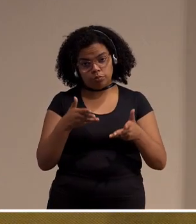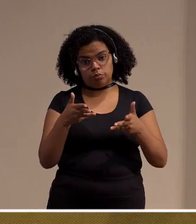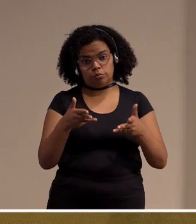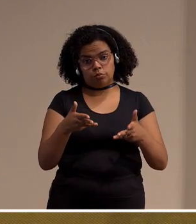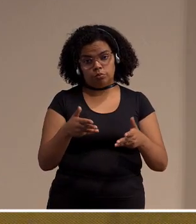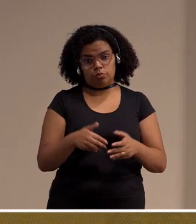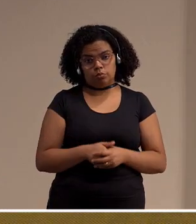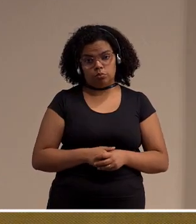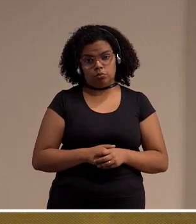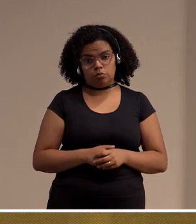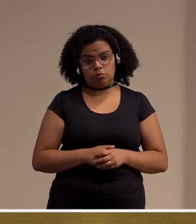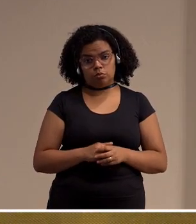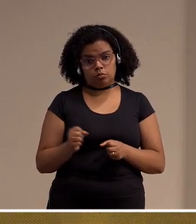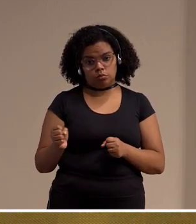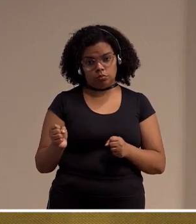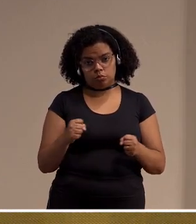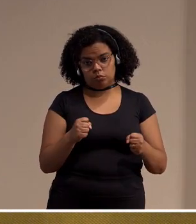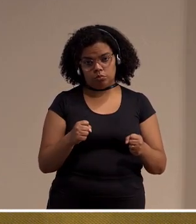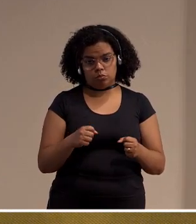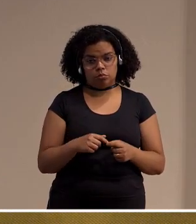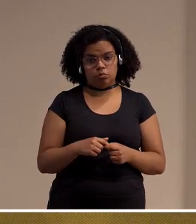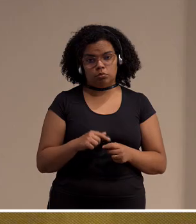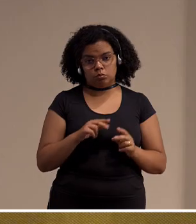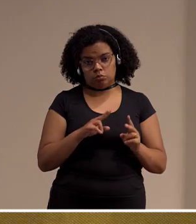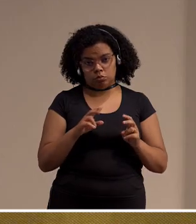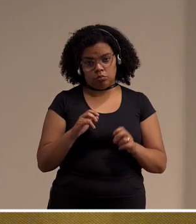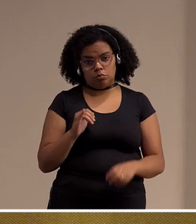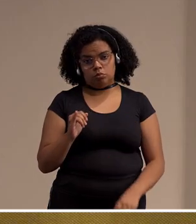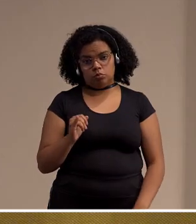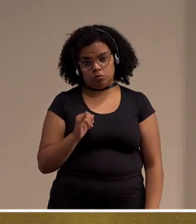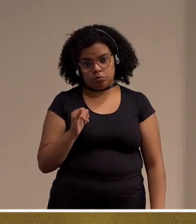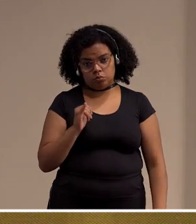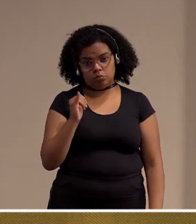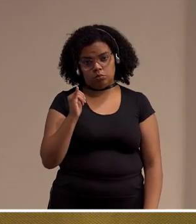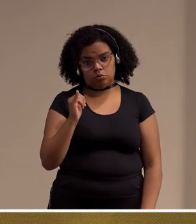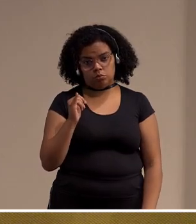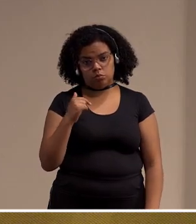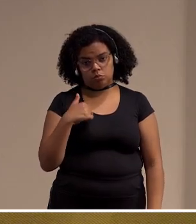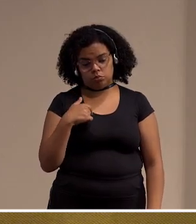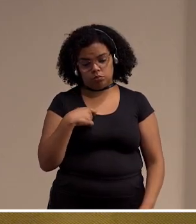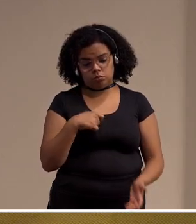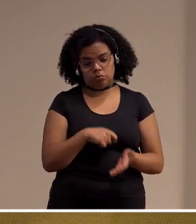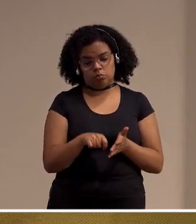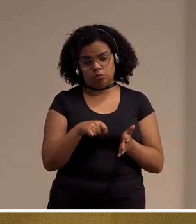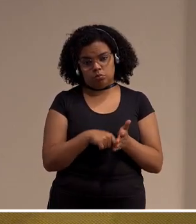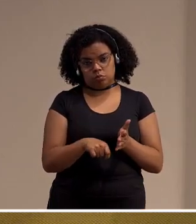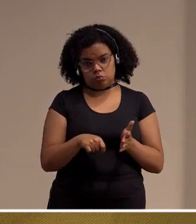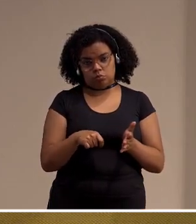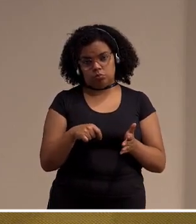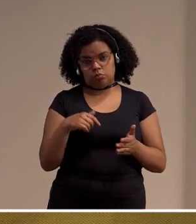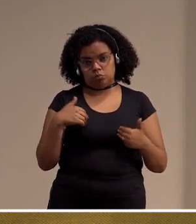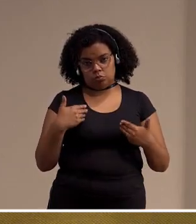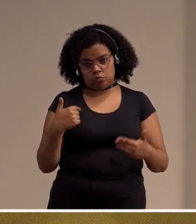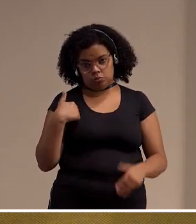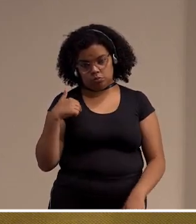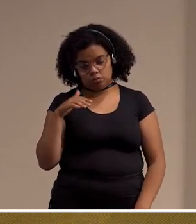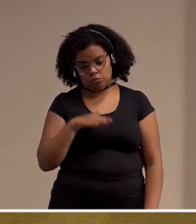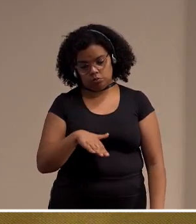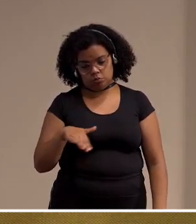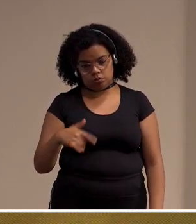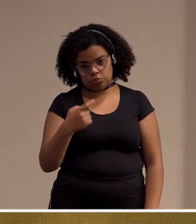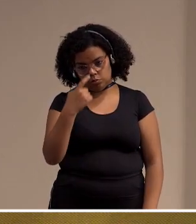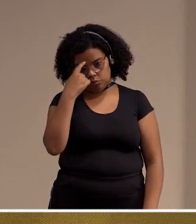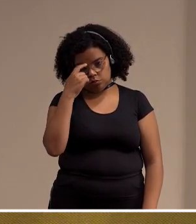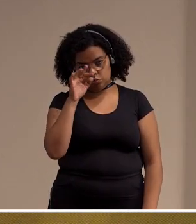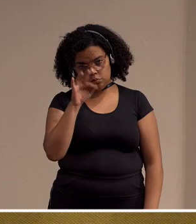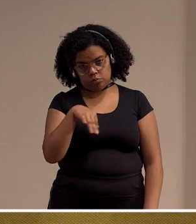acho que un tema importante no livro é na infancia. Eu queria escribir uma história em um tempo que é como o fim, que não tem